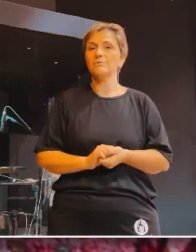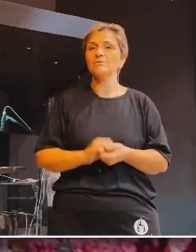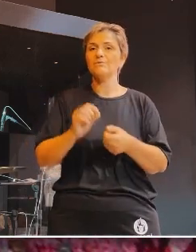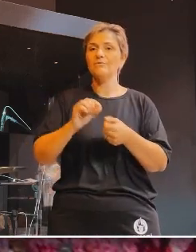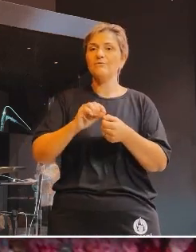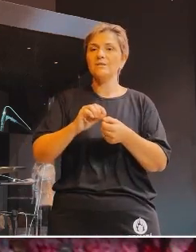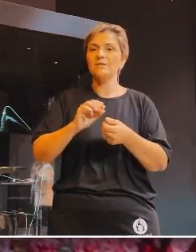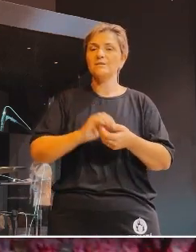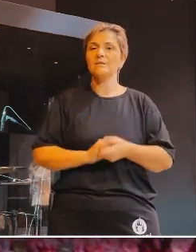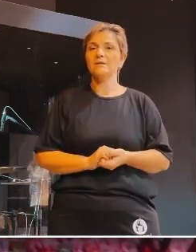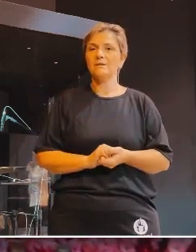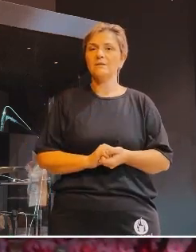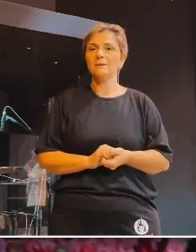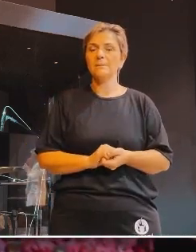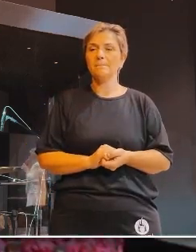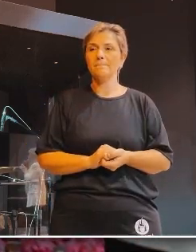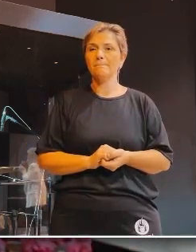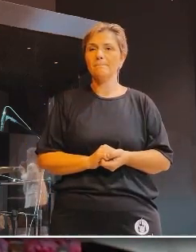fazer.